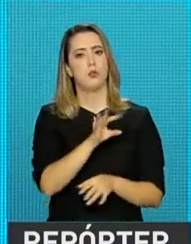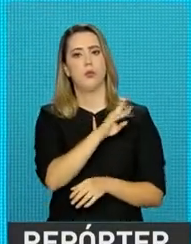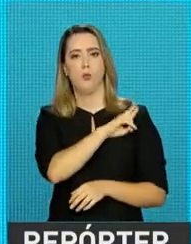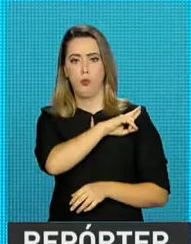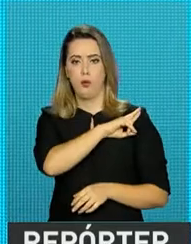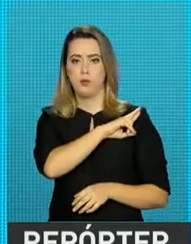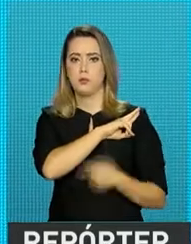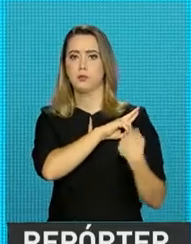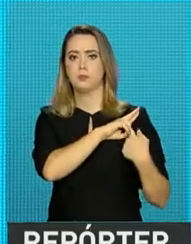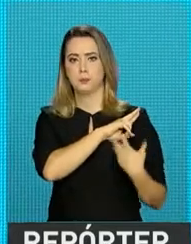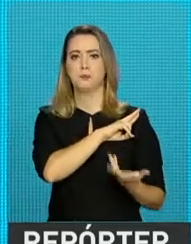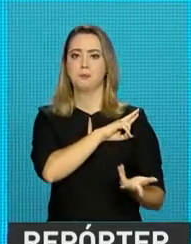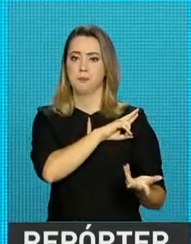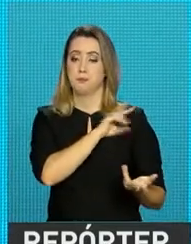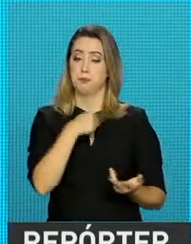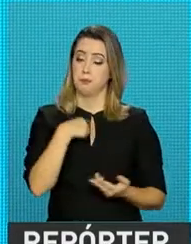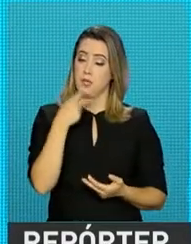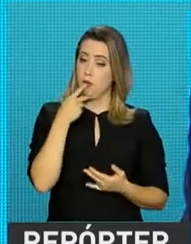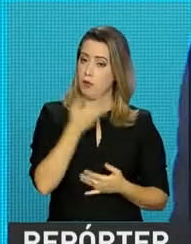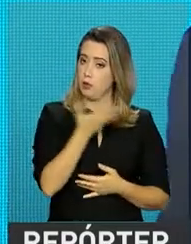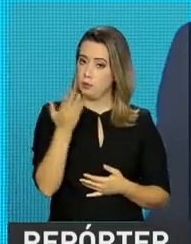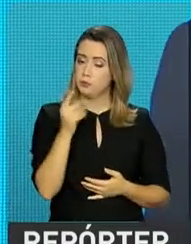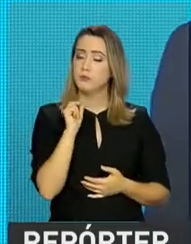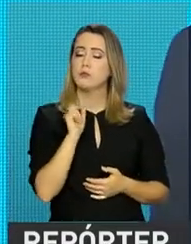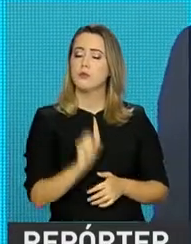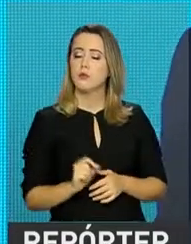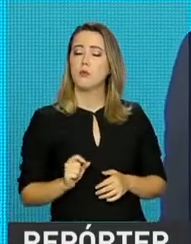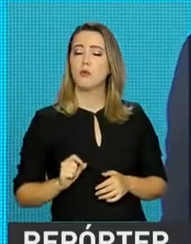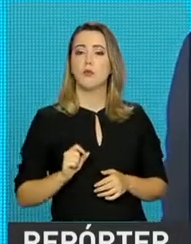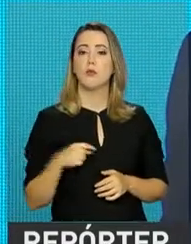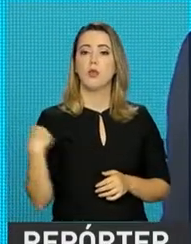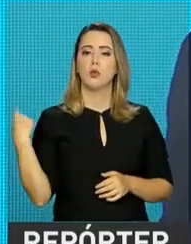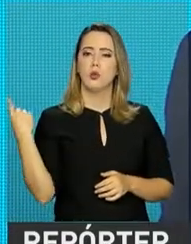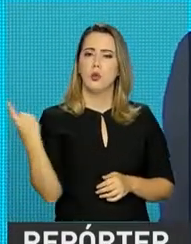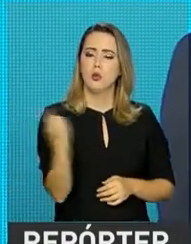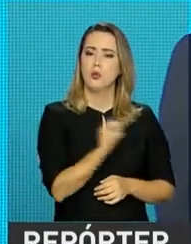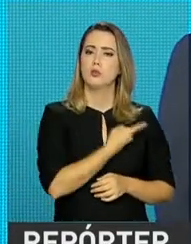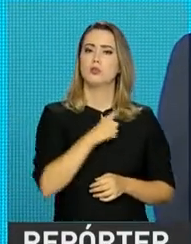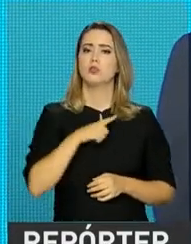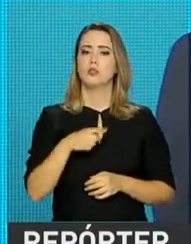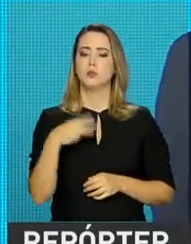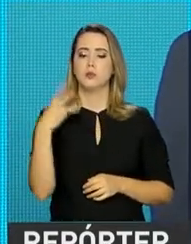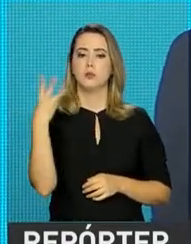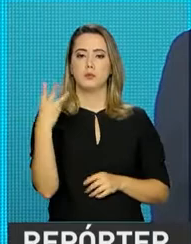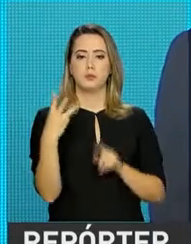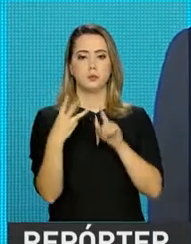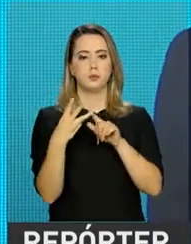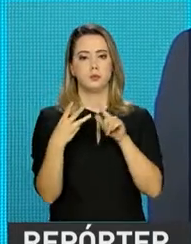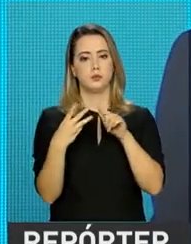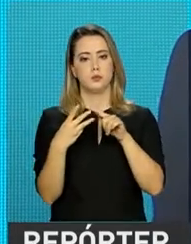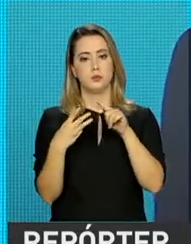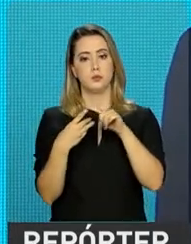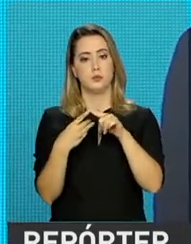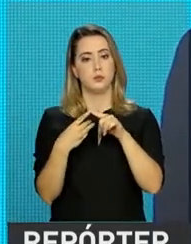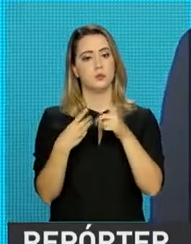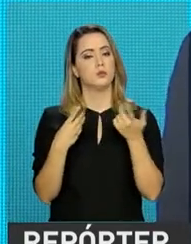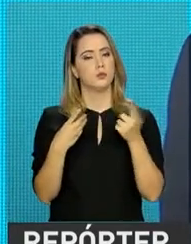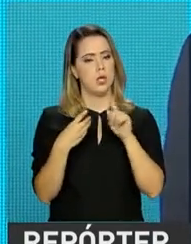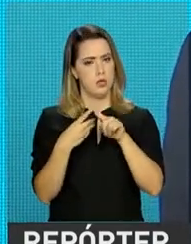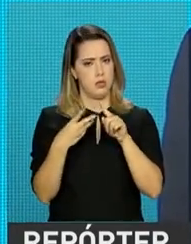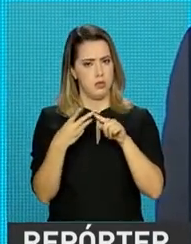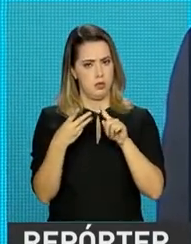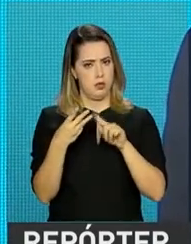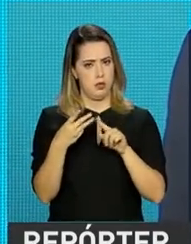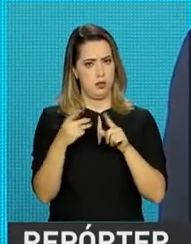Então, digo eu o seguinte, nós temos três vocábulos, três frases, três